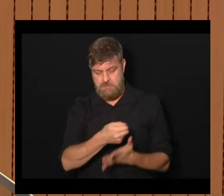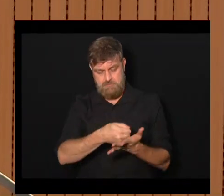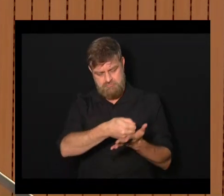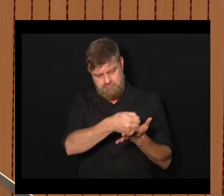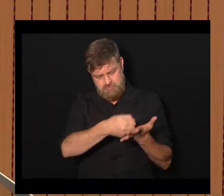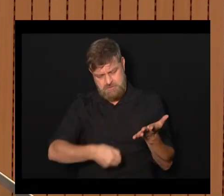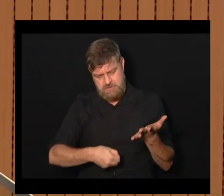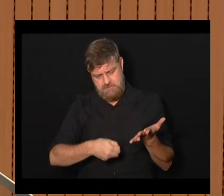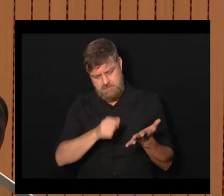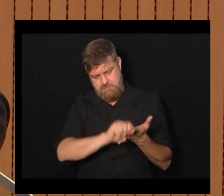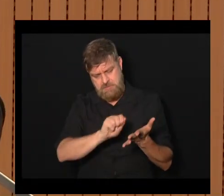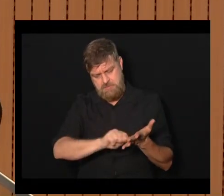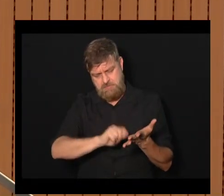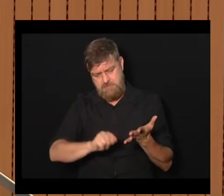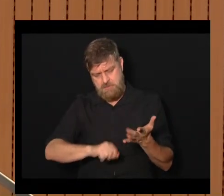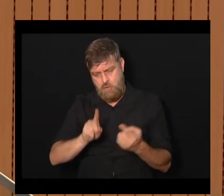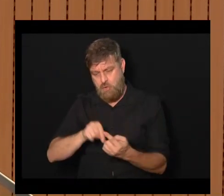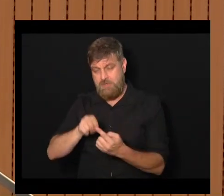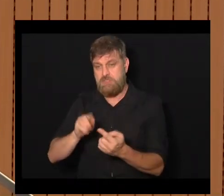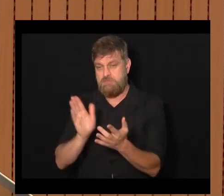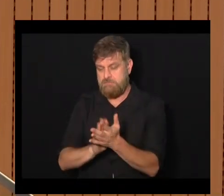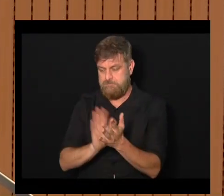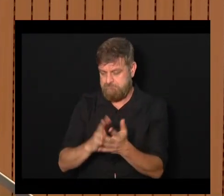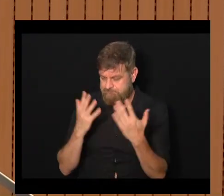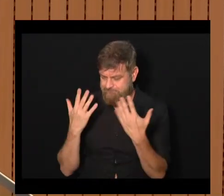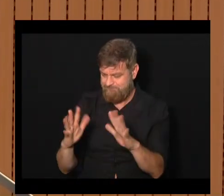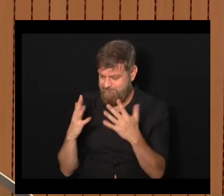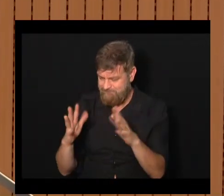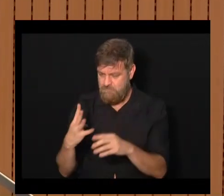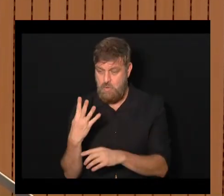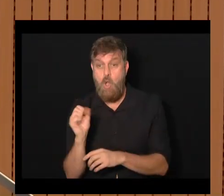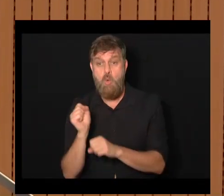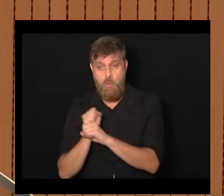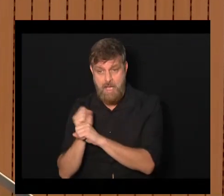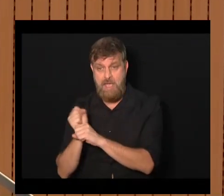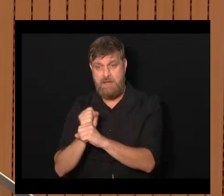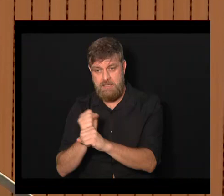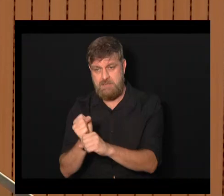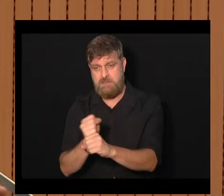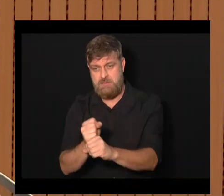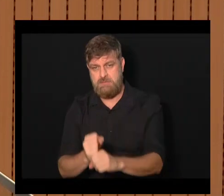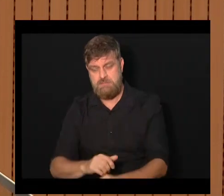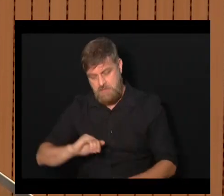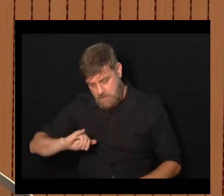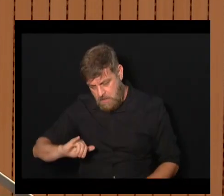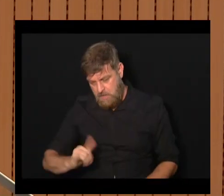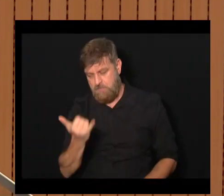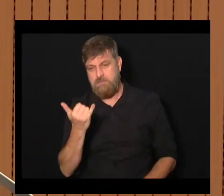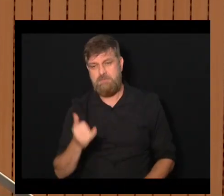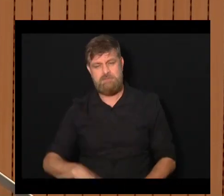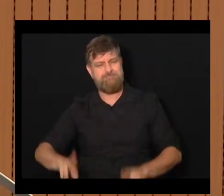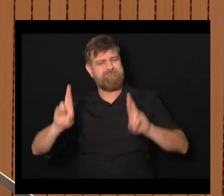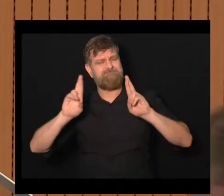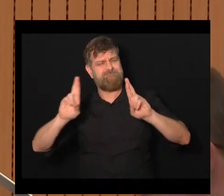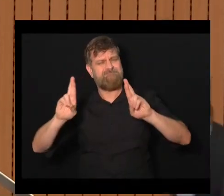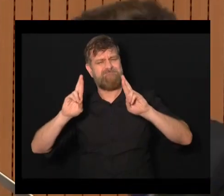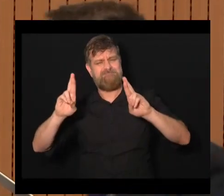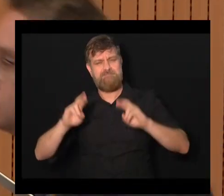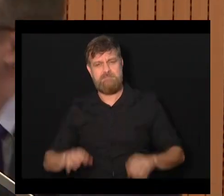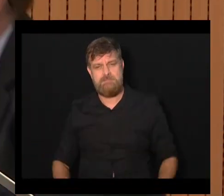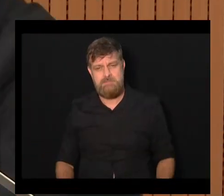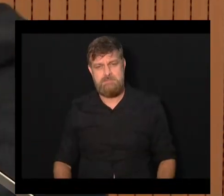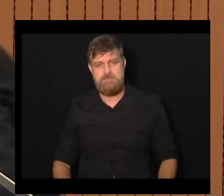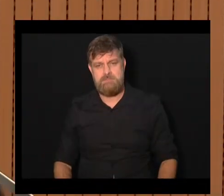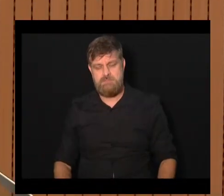que nós fazemos, nesse voto de aplauso à IPTV pelos 40 anos, eu aproveito para desejar a todos,